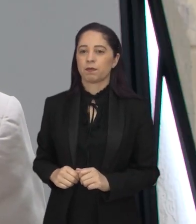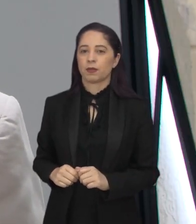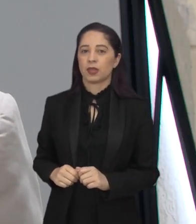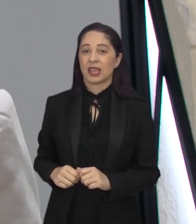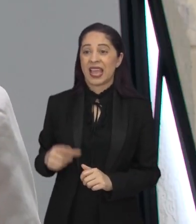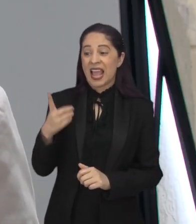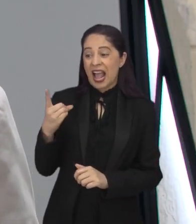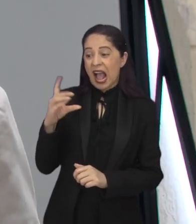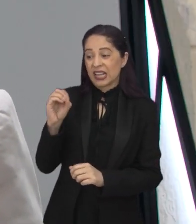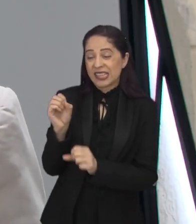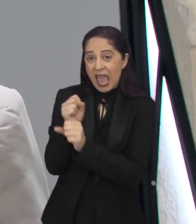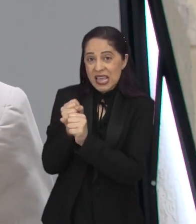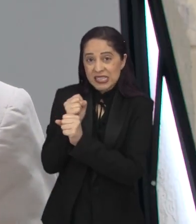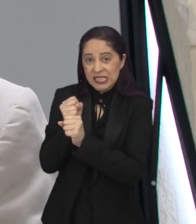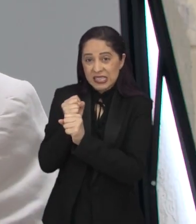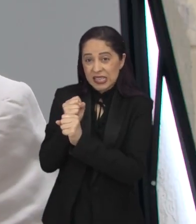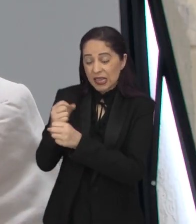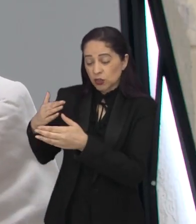10 anos, o empreendedorismo